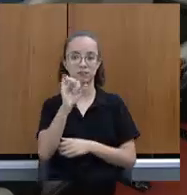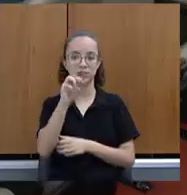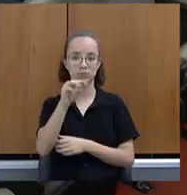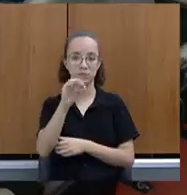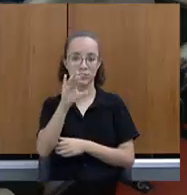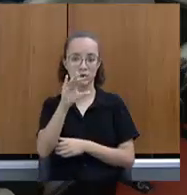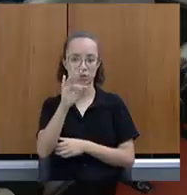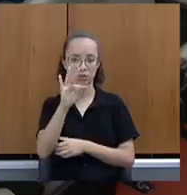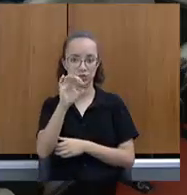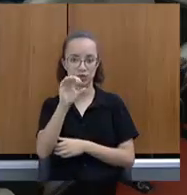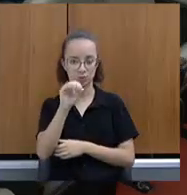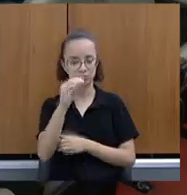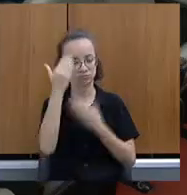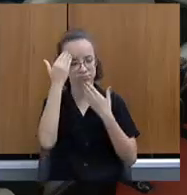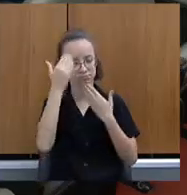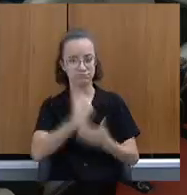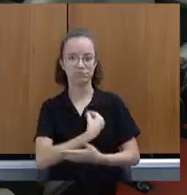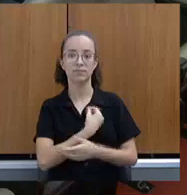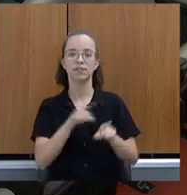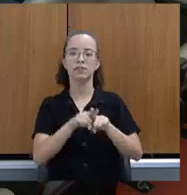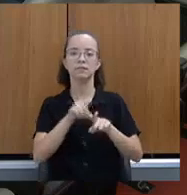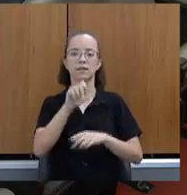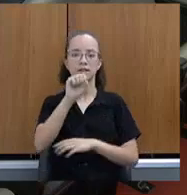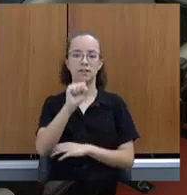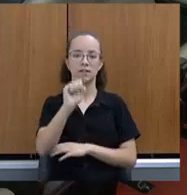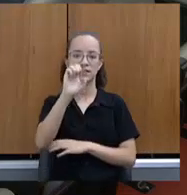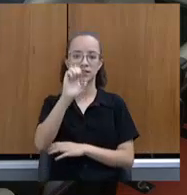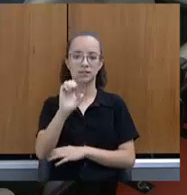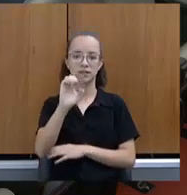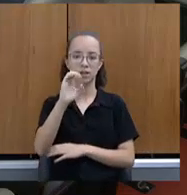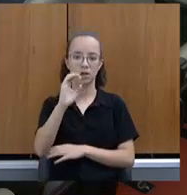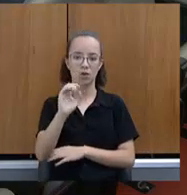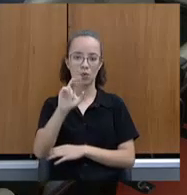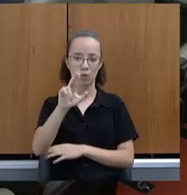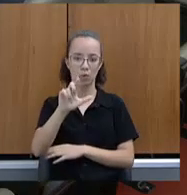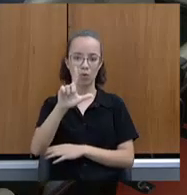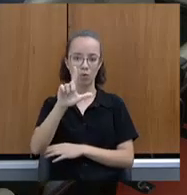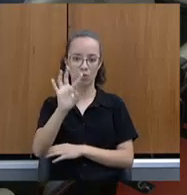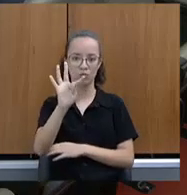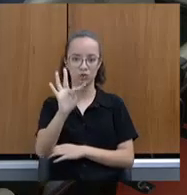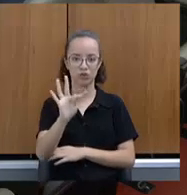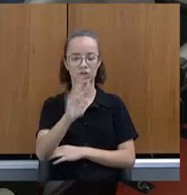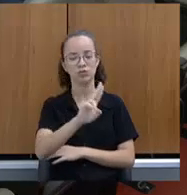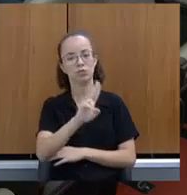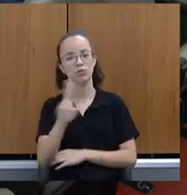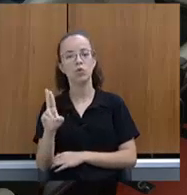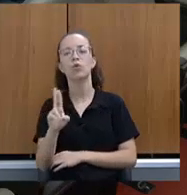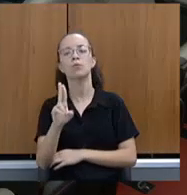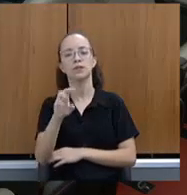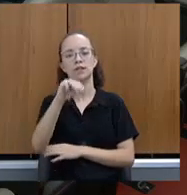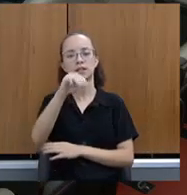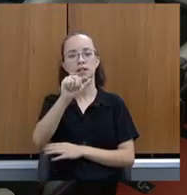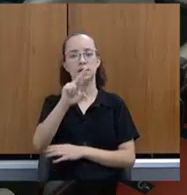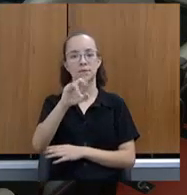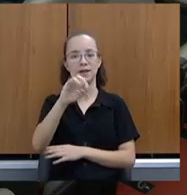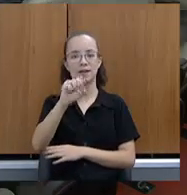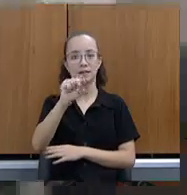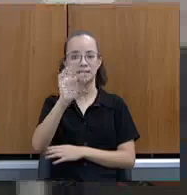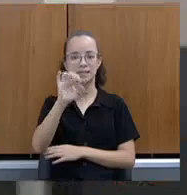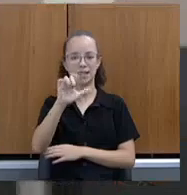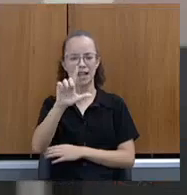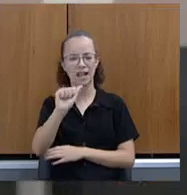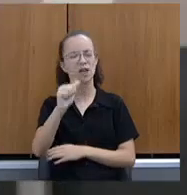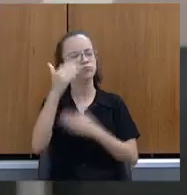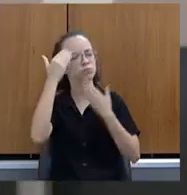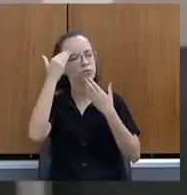presença muito obrigado em nome de Maristela minha chefe de gabinete eu agradeço a